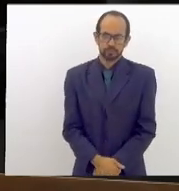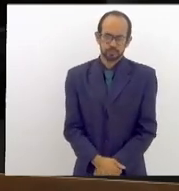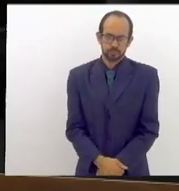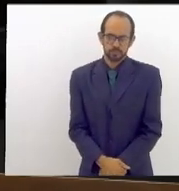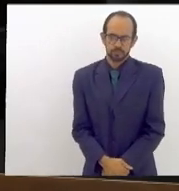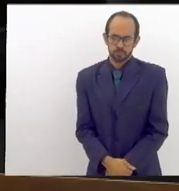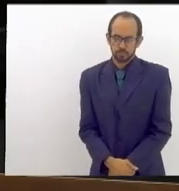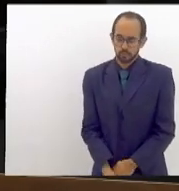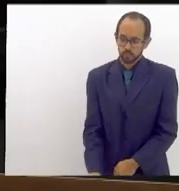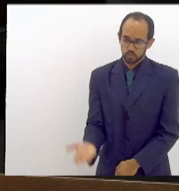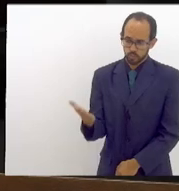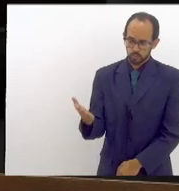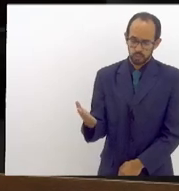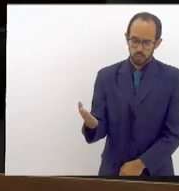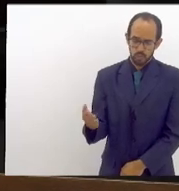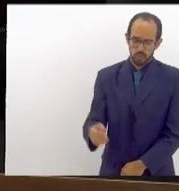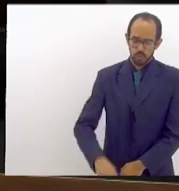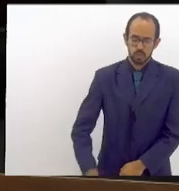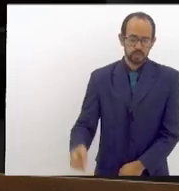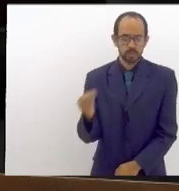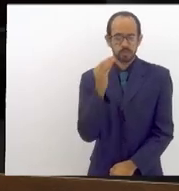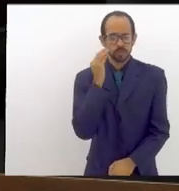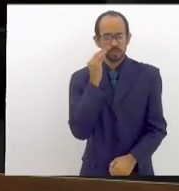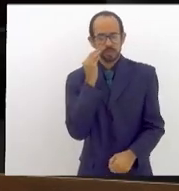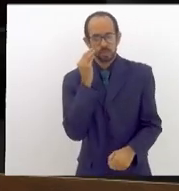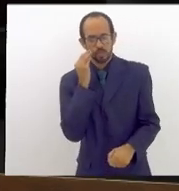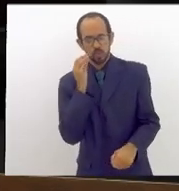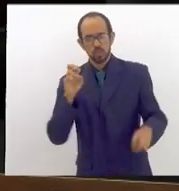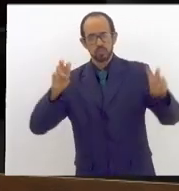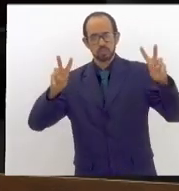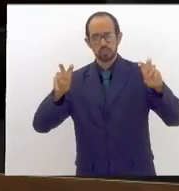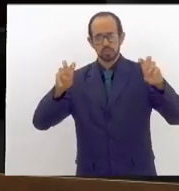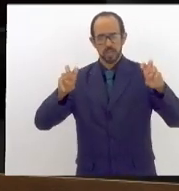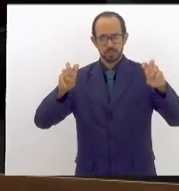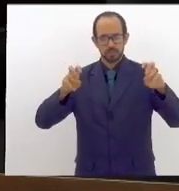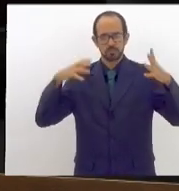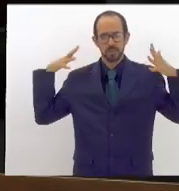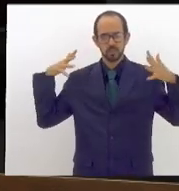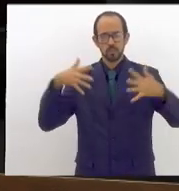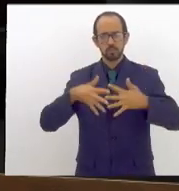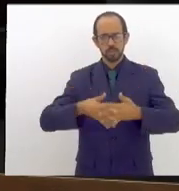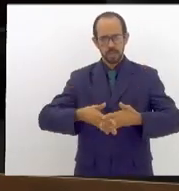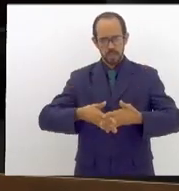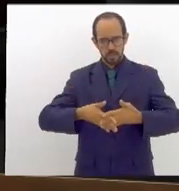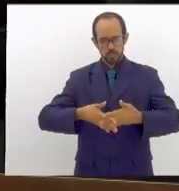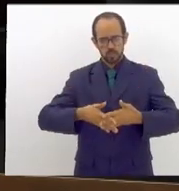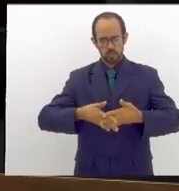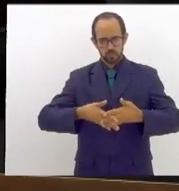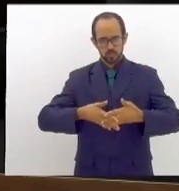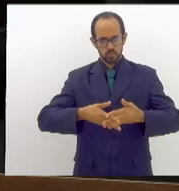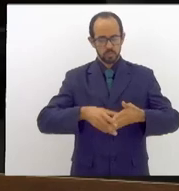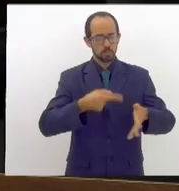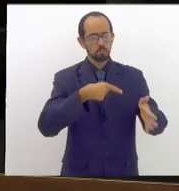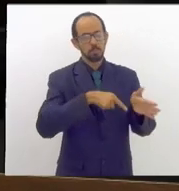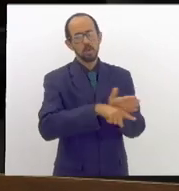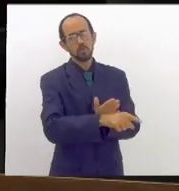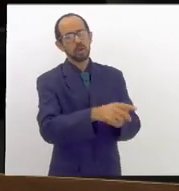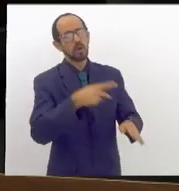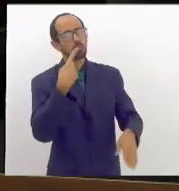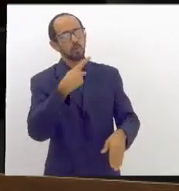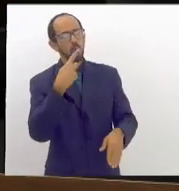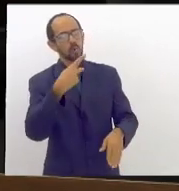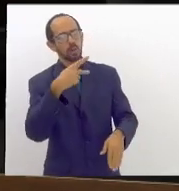o senhor procurou nos temas mais polêmicos ouvir a procuradoria geral da